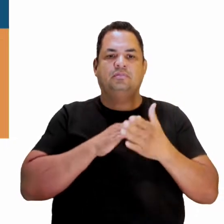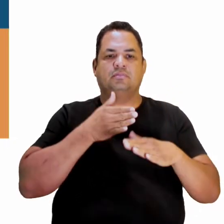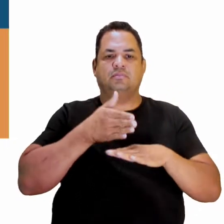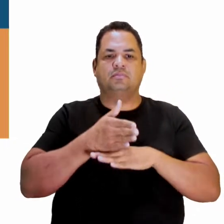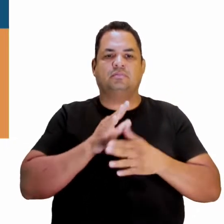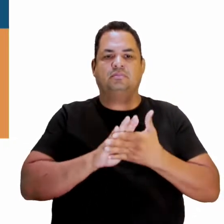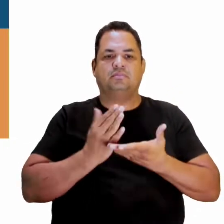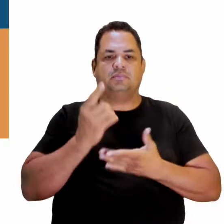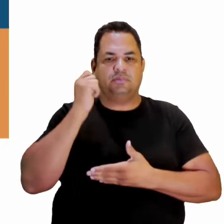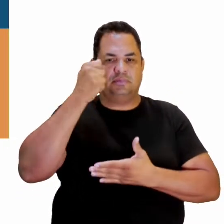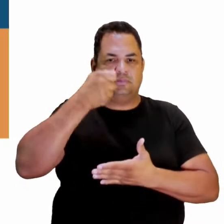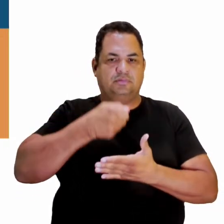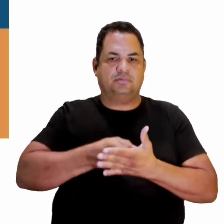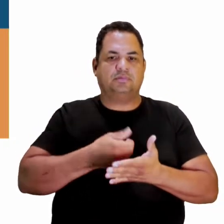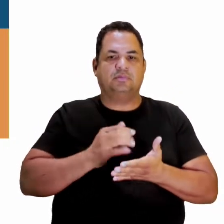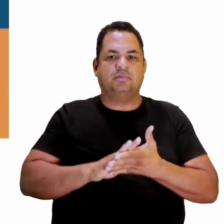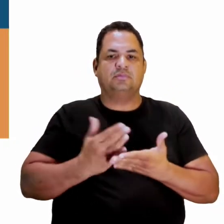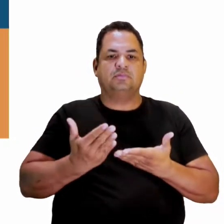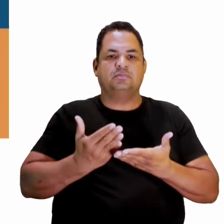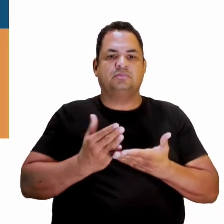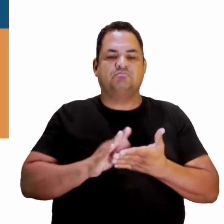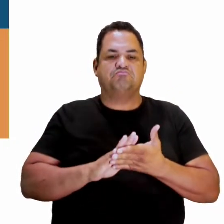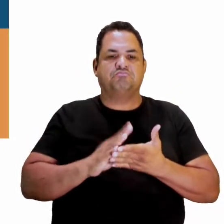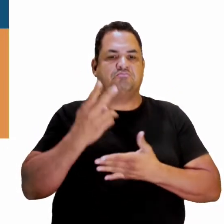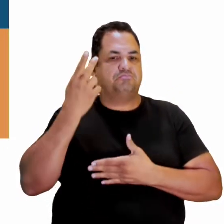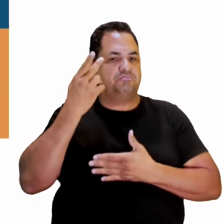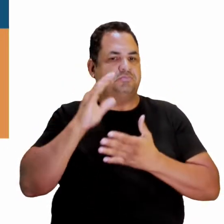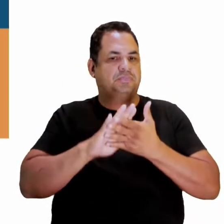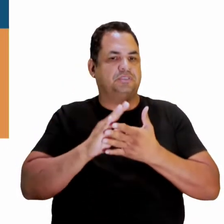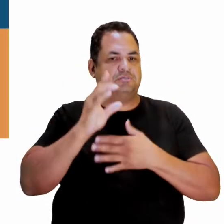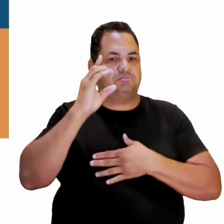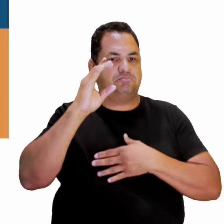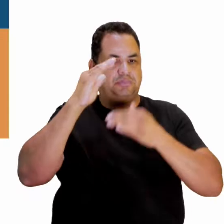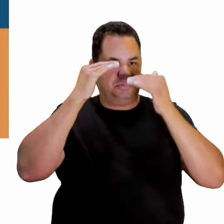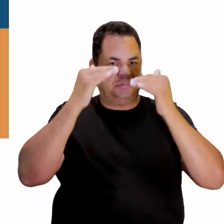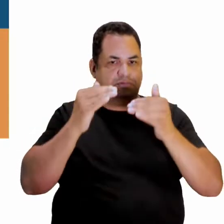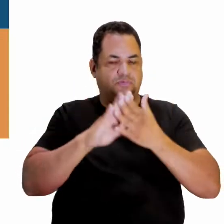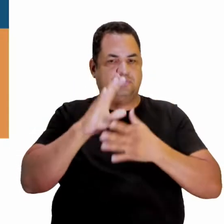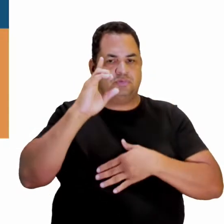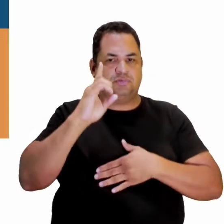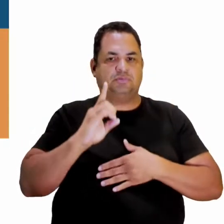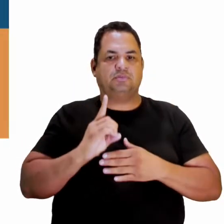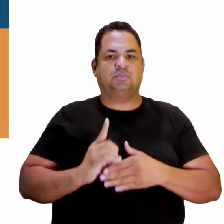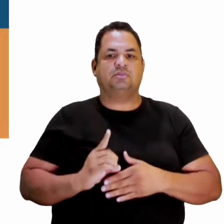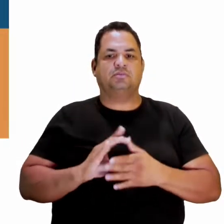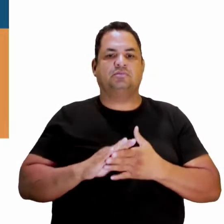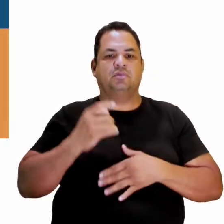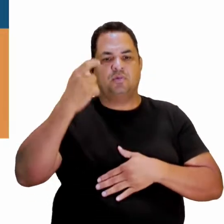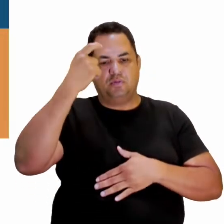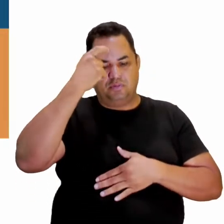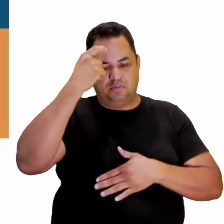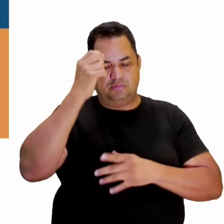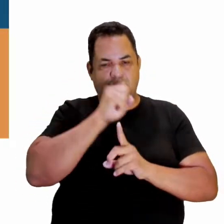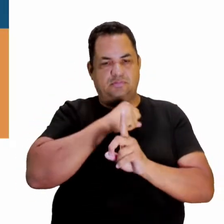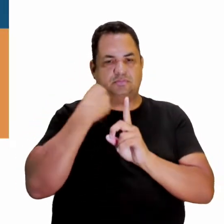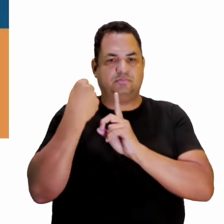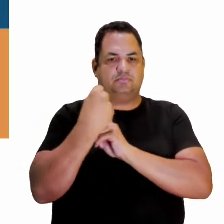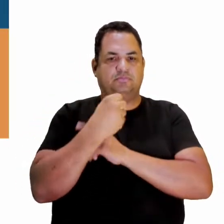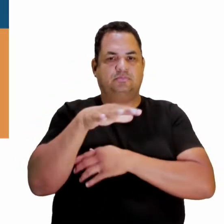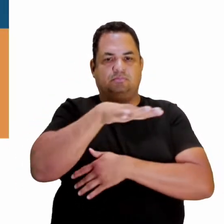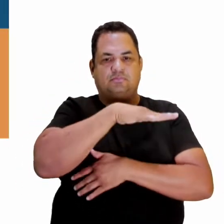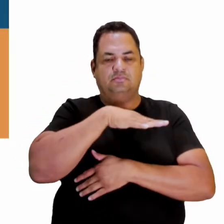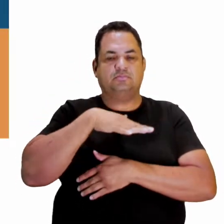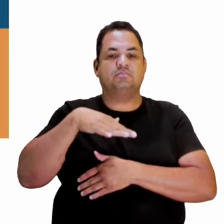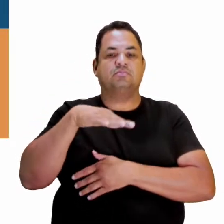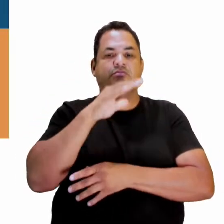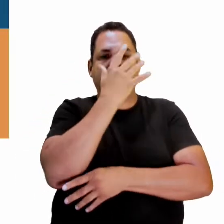tomar decisões que levem em conta o bem comum e os direitos humanos, a consciência socioambiental e o consumo